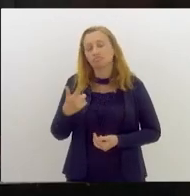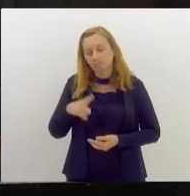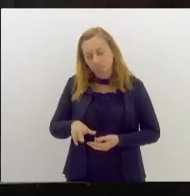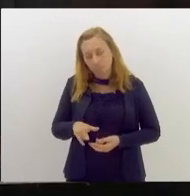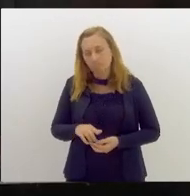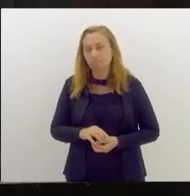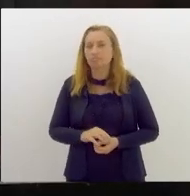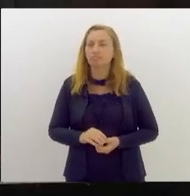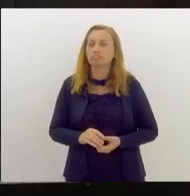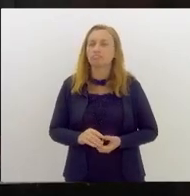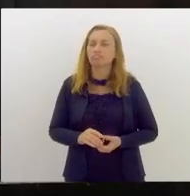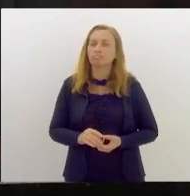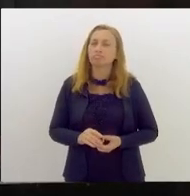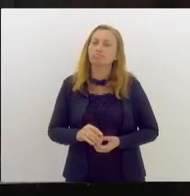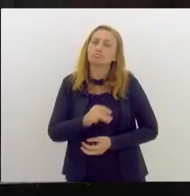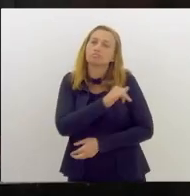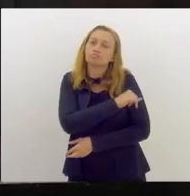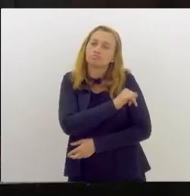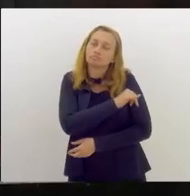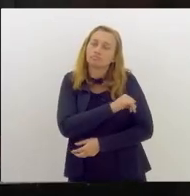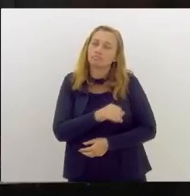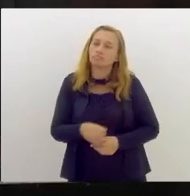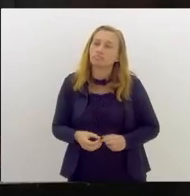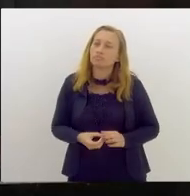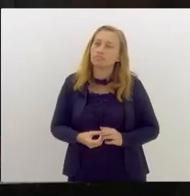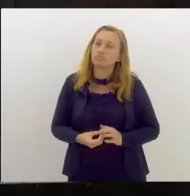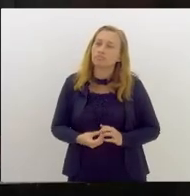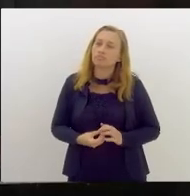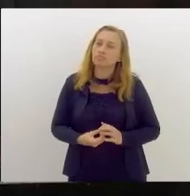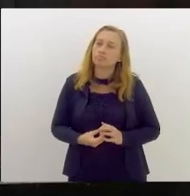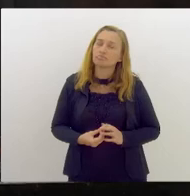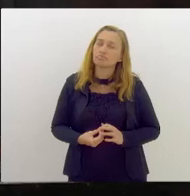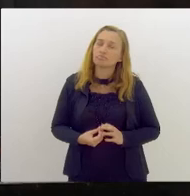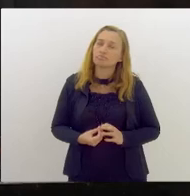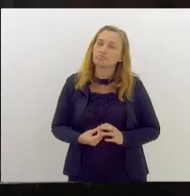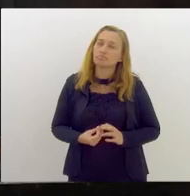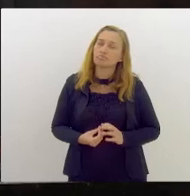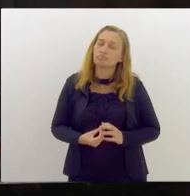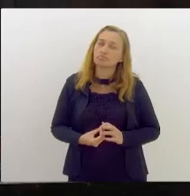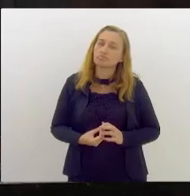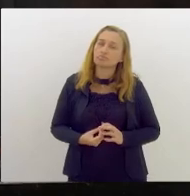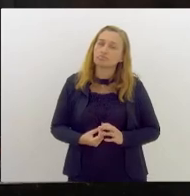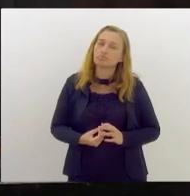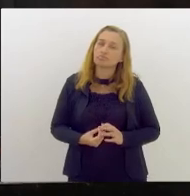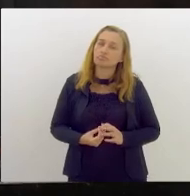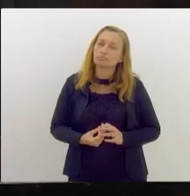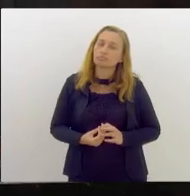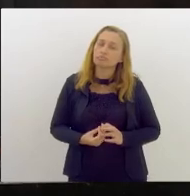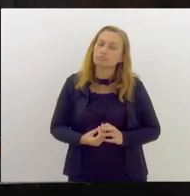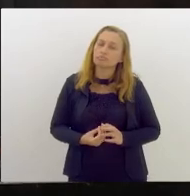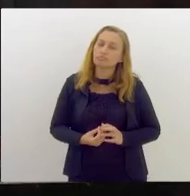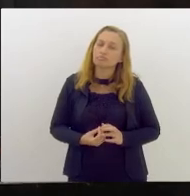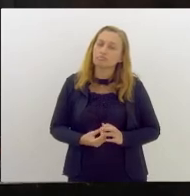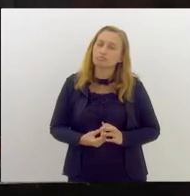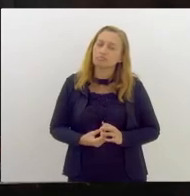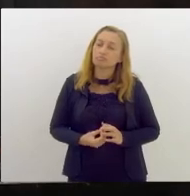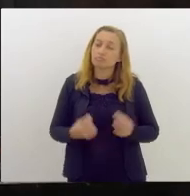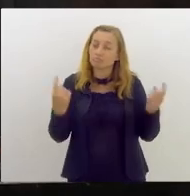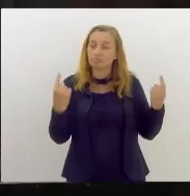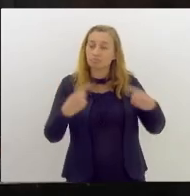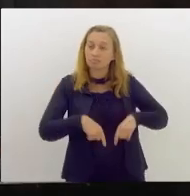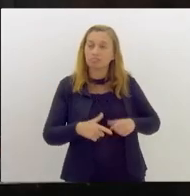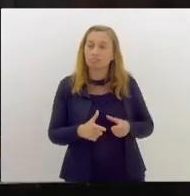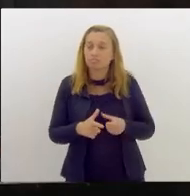vez o Rio de Janeiro enfrentou diretamente um dos seus principais desafios